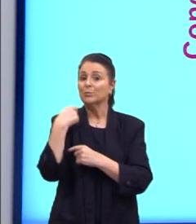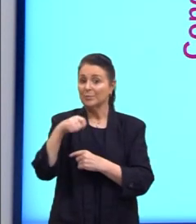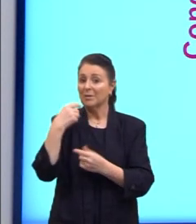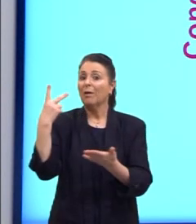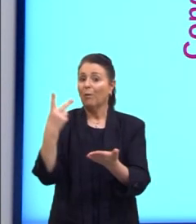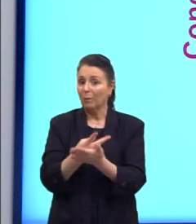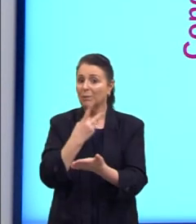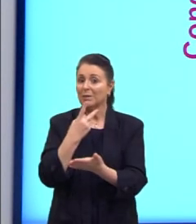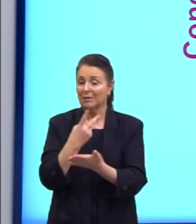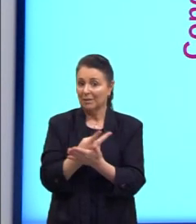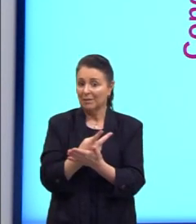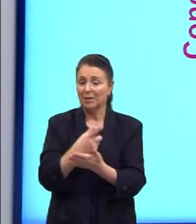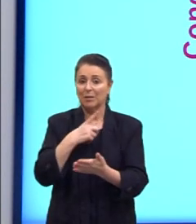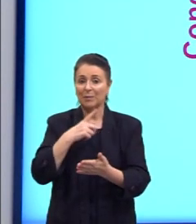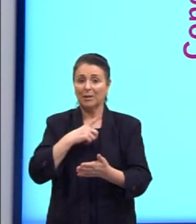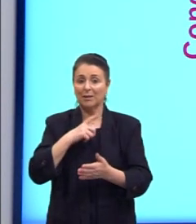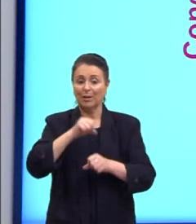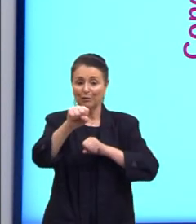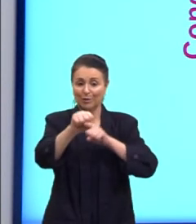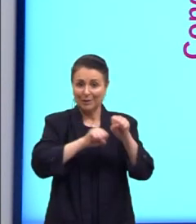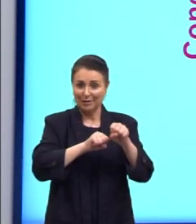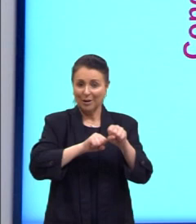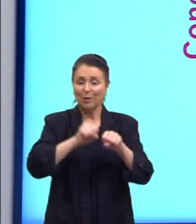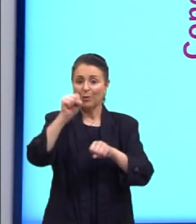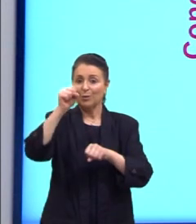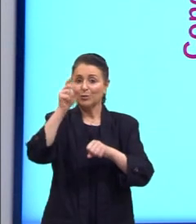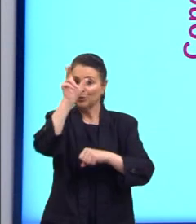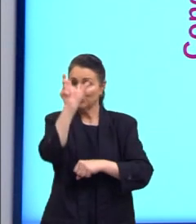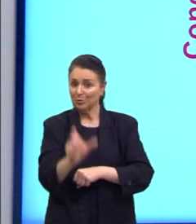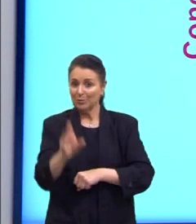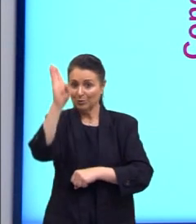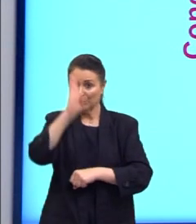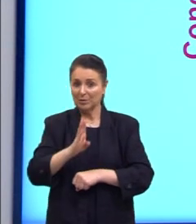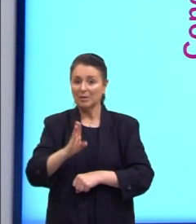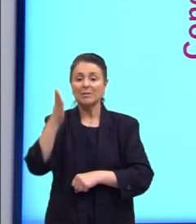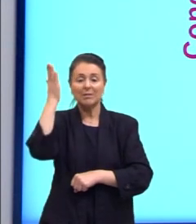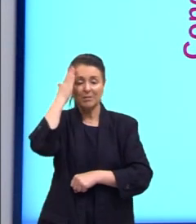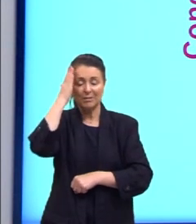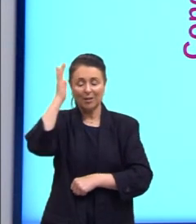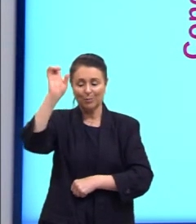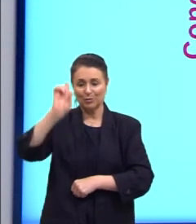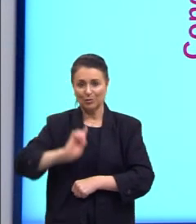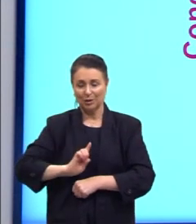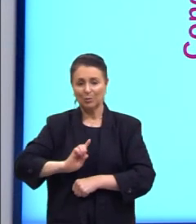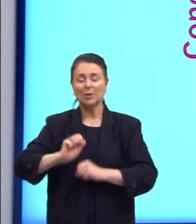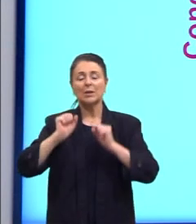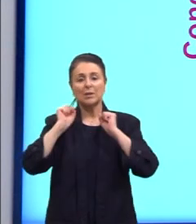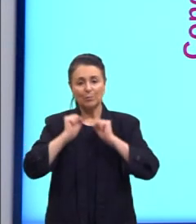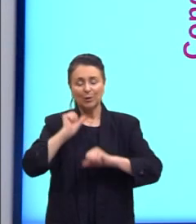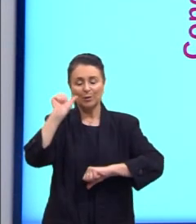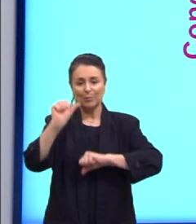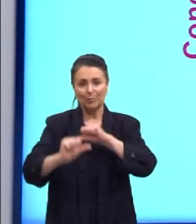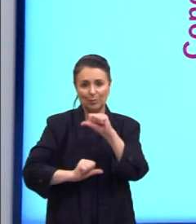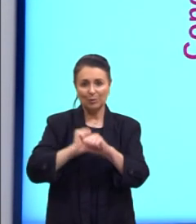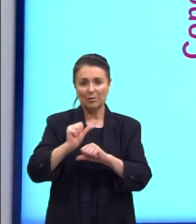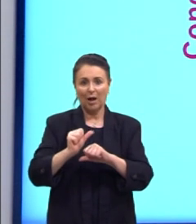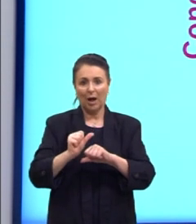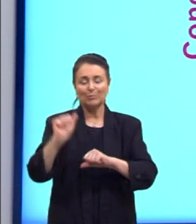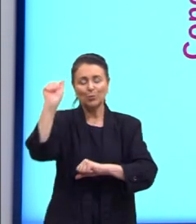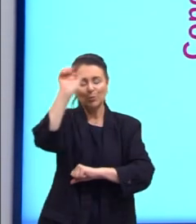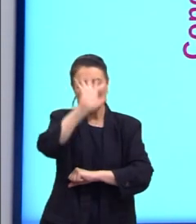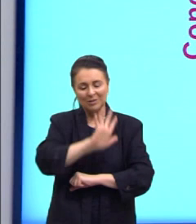a fim de formar brasileiros que, cientes dos seus direitos, podem mudar o atual